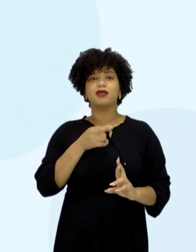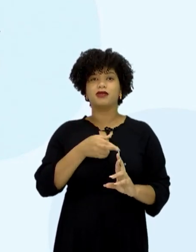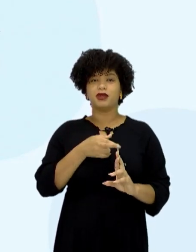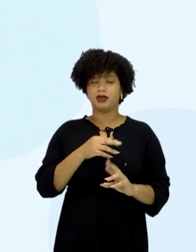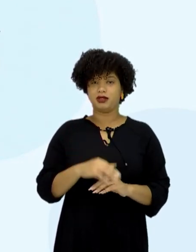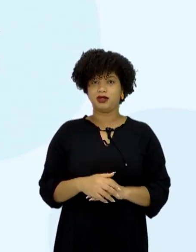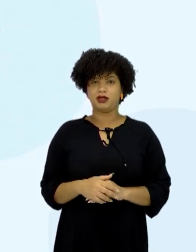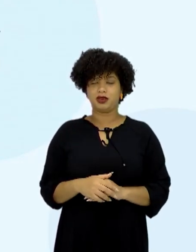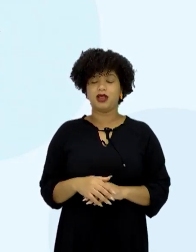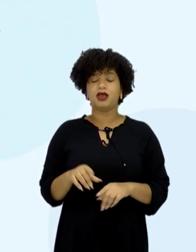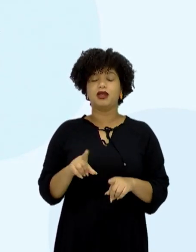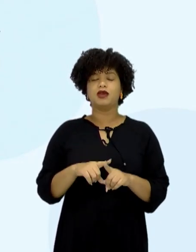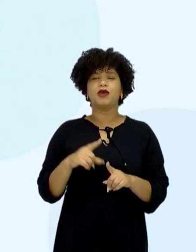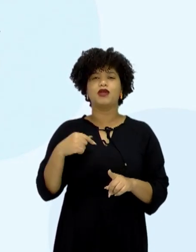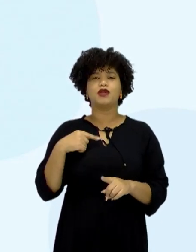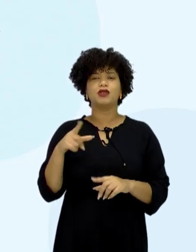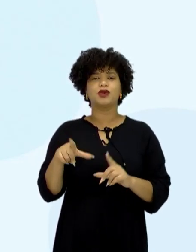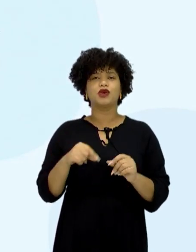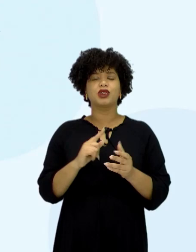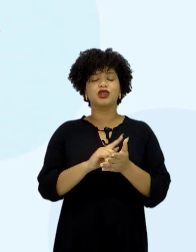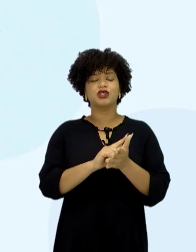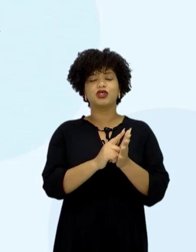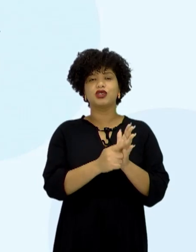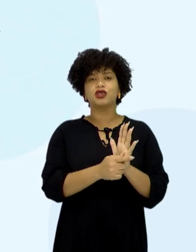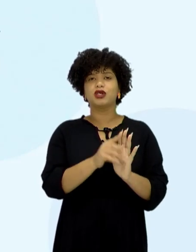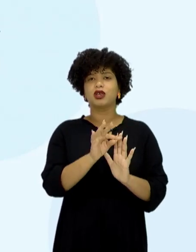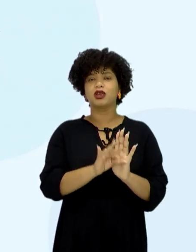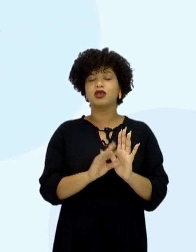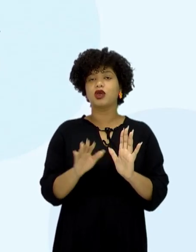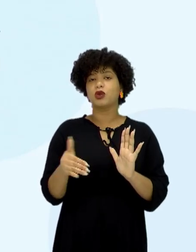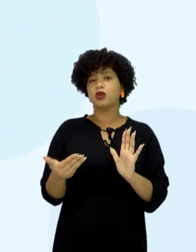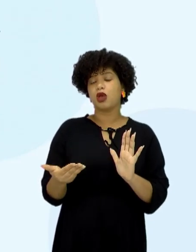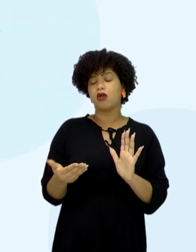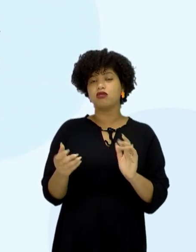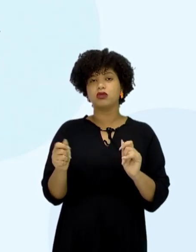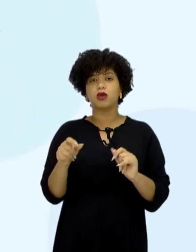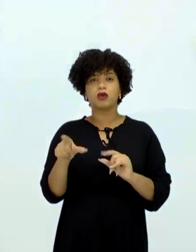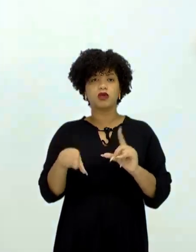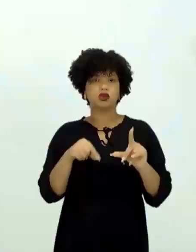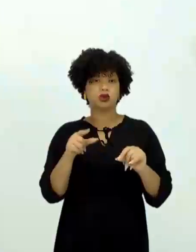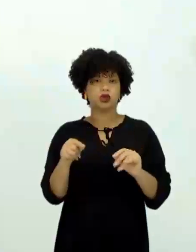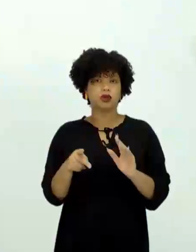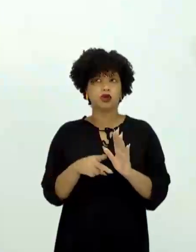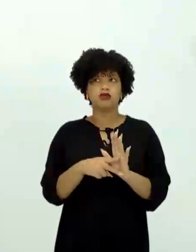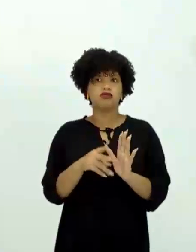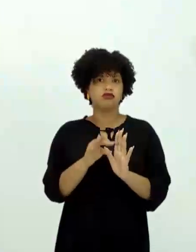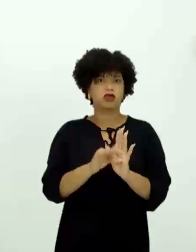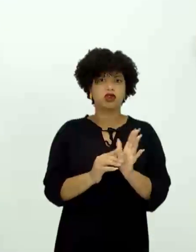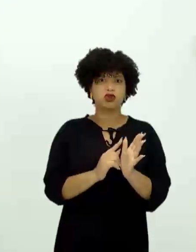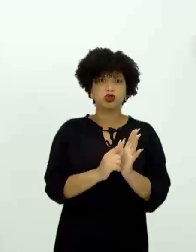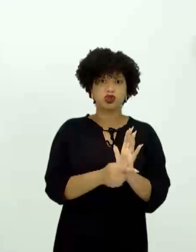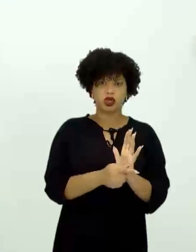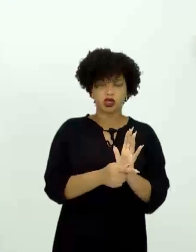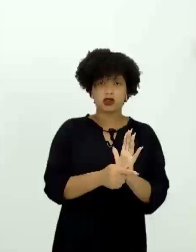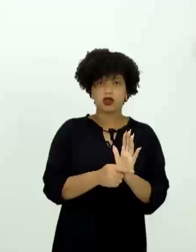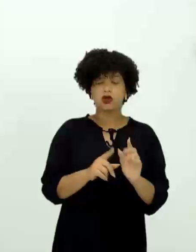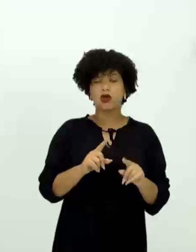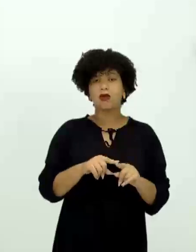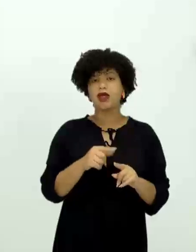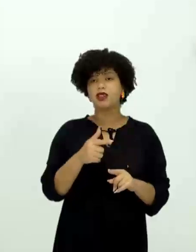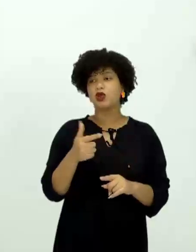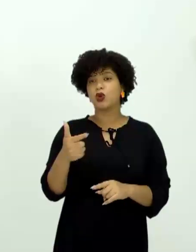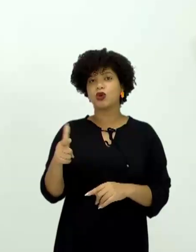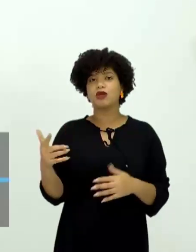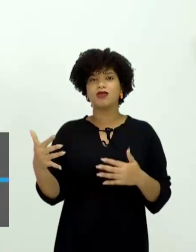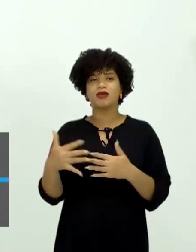gênero textual dessa paródia. Por quê? Porque eu posso usar um texto que era de um gênero textual e fazer a paródia com outro gênero textual. Por